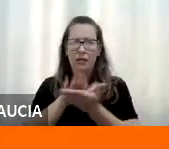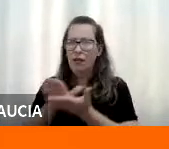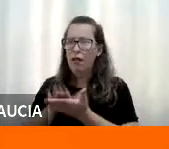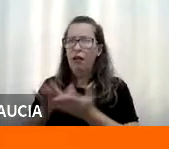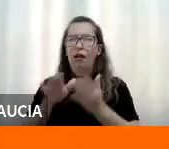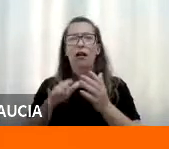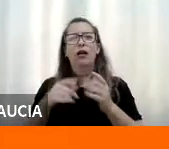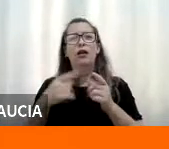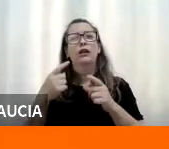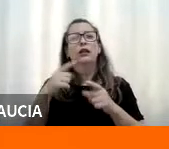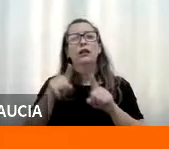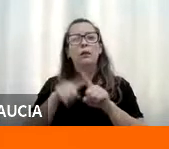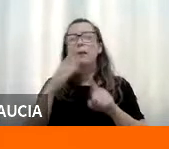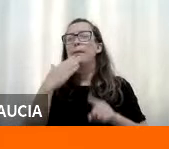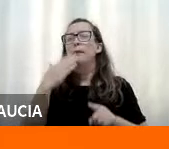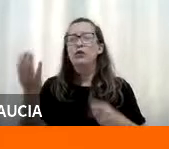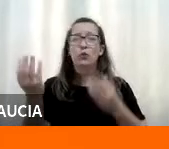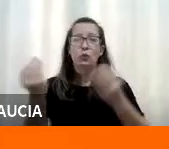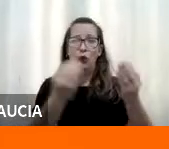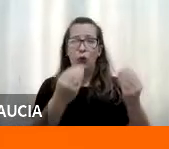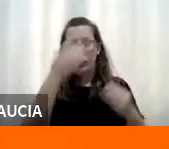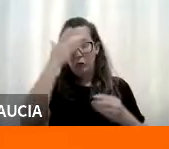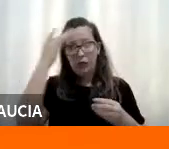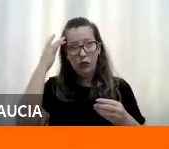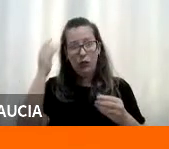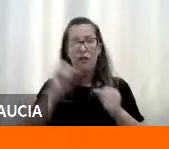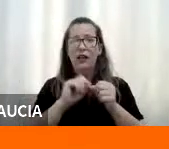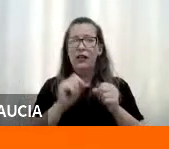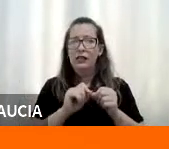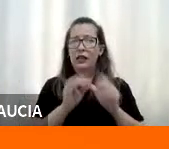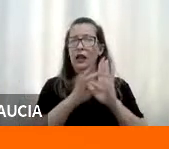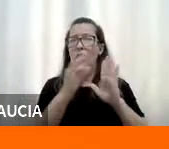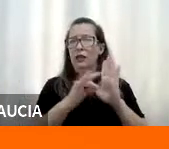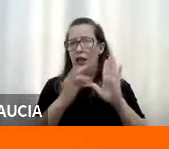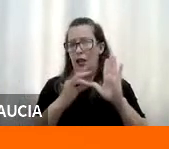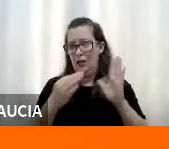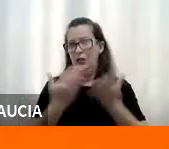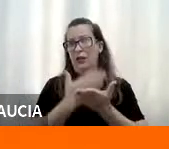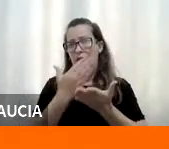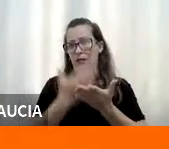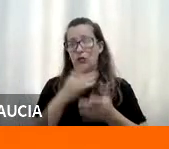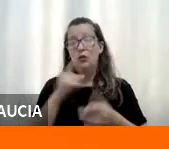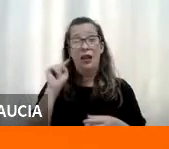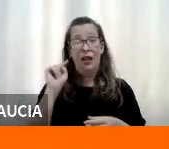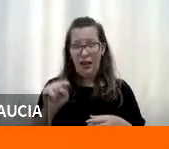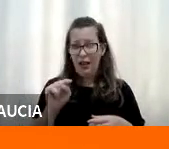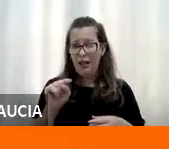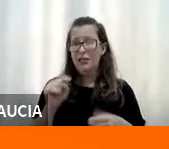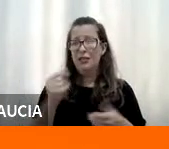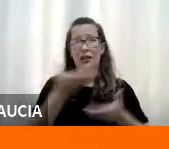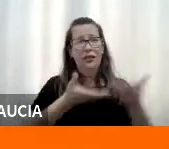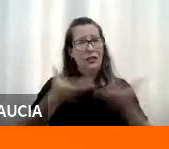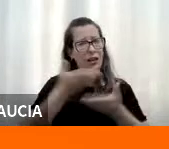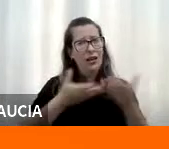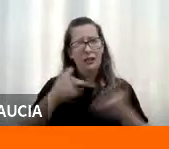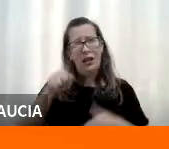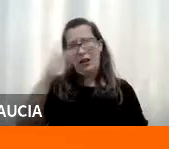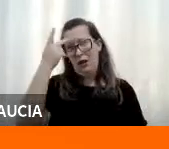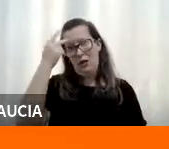se cadastrar na revista. Essa interação assim, é muito frequente com os nossos leitores e com